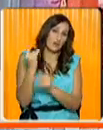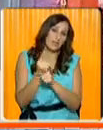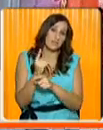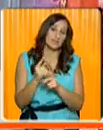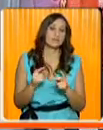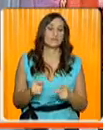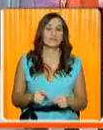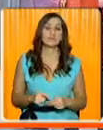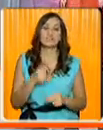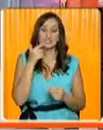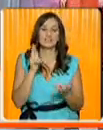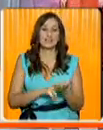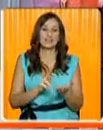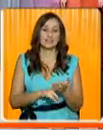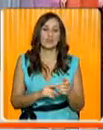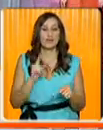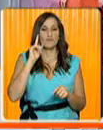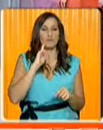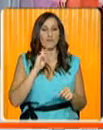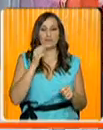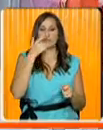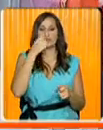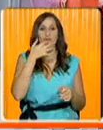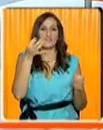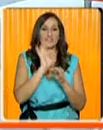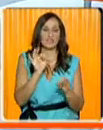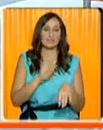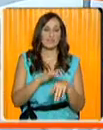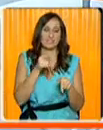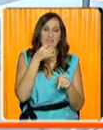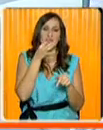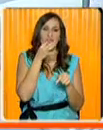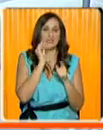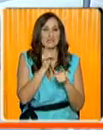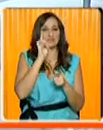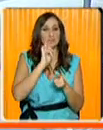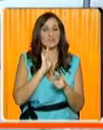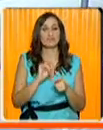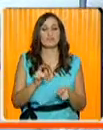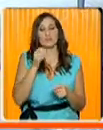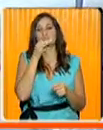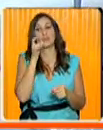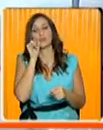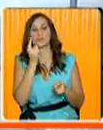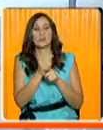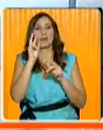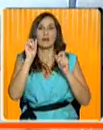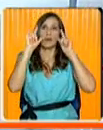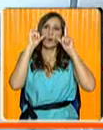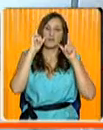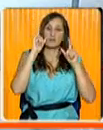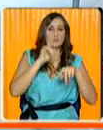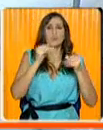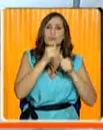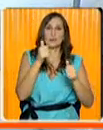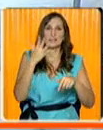haver que a Marta disse, tem razão. Eu acho que a mulher é um ser fantástico e por isso é que nós estamos também aqui concordo. A falar delas também e nós estamos a falar deles. Porque acorda de manhã, está muito bem, passado